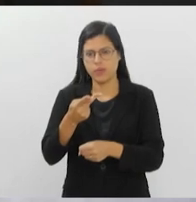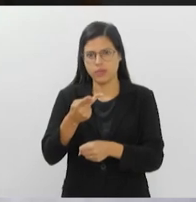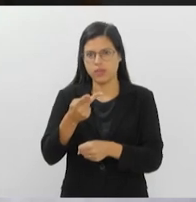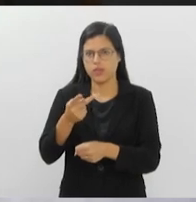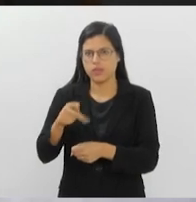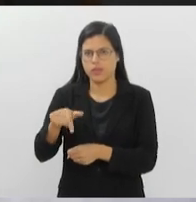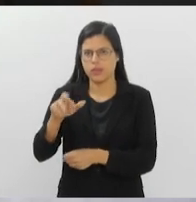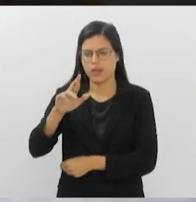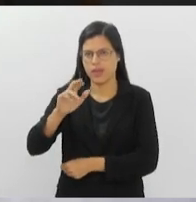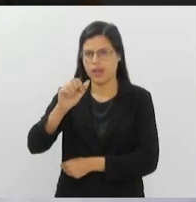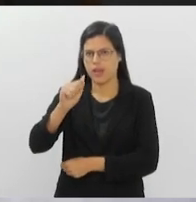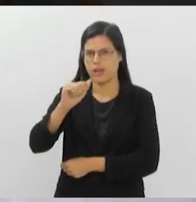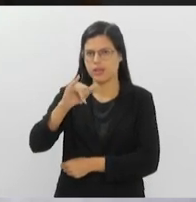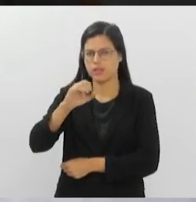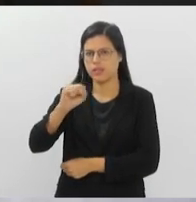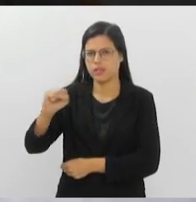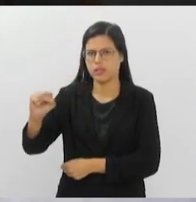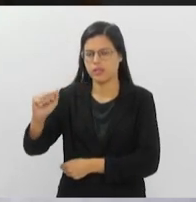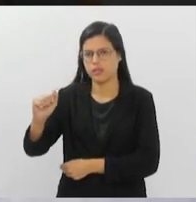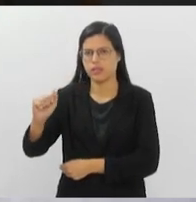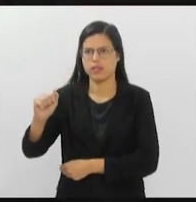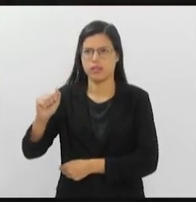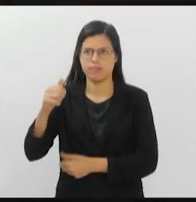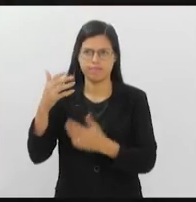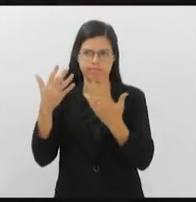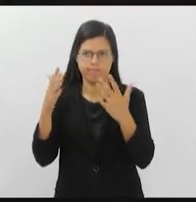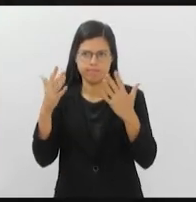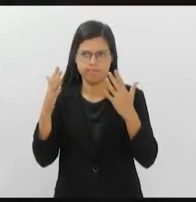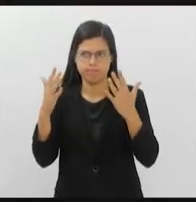Sairon Xavier de Lima. Parabéns.